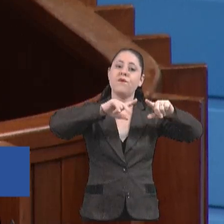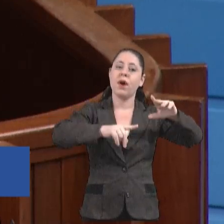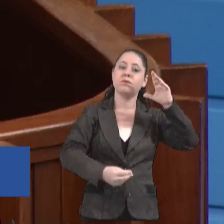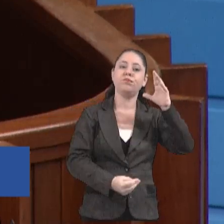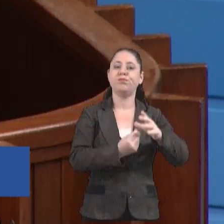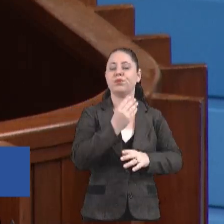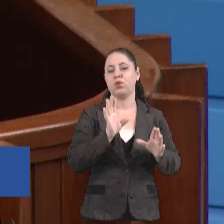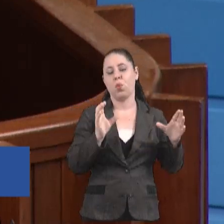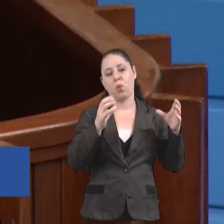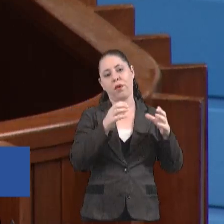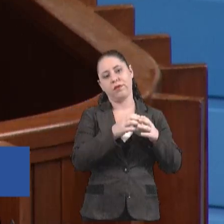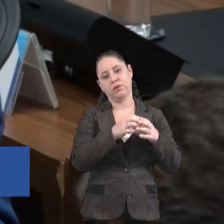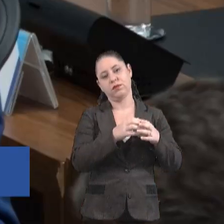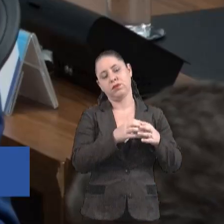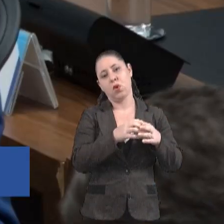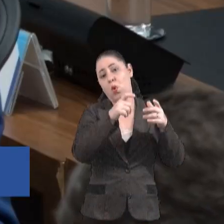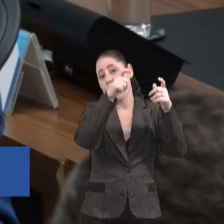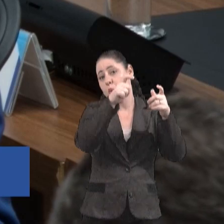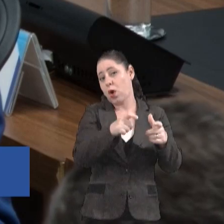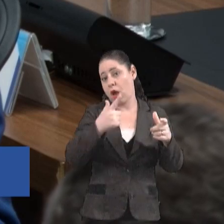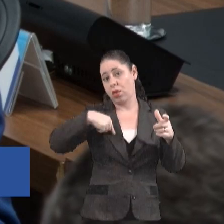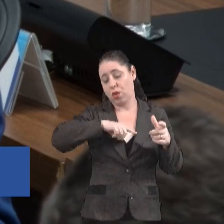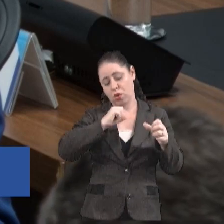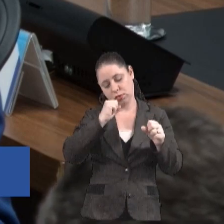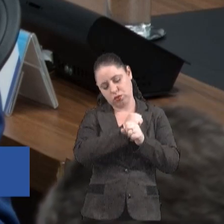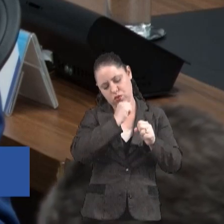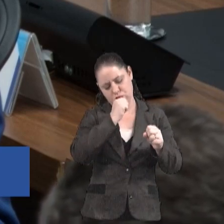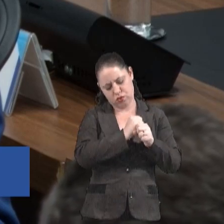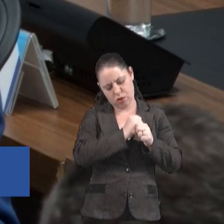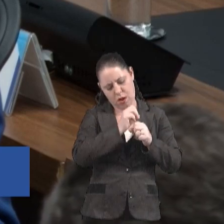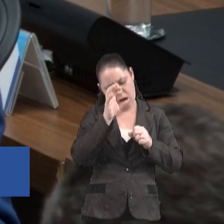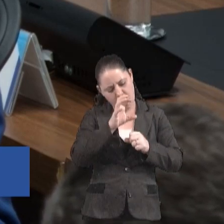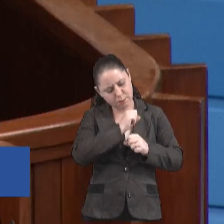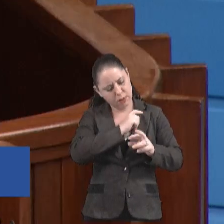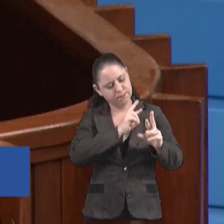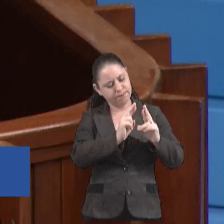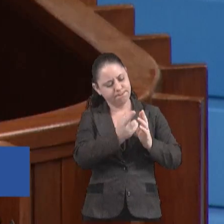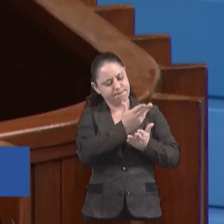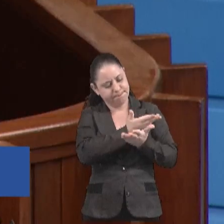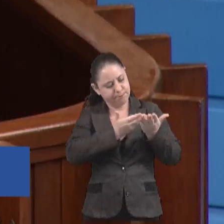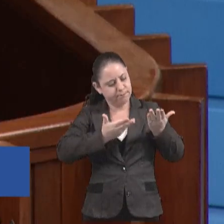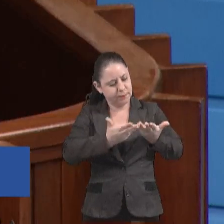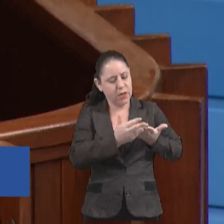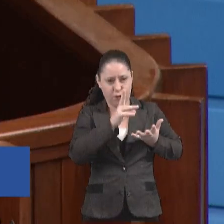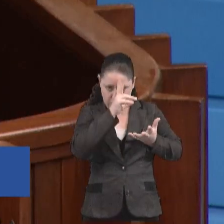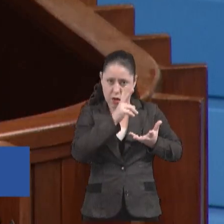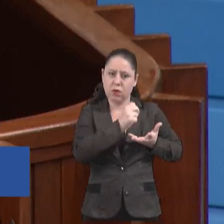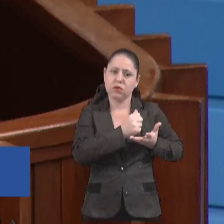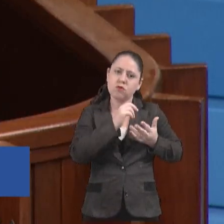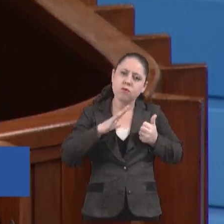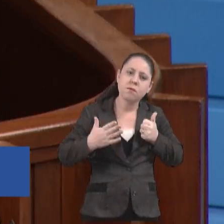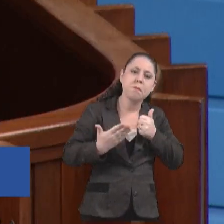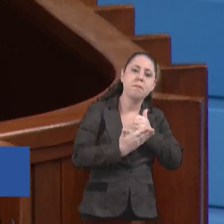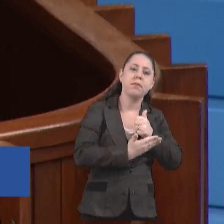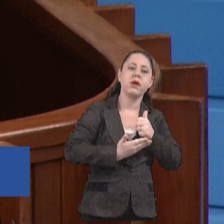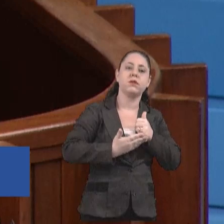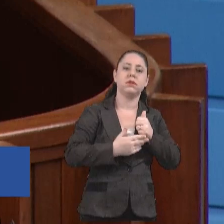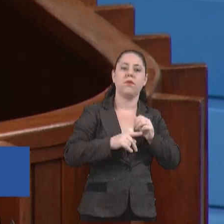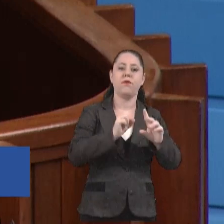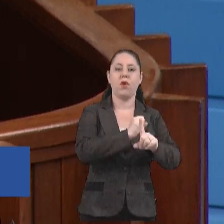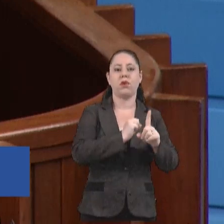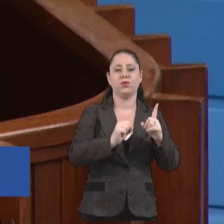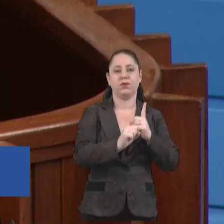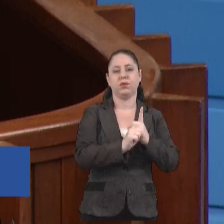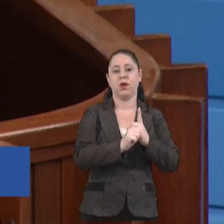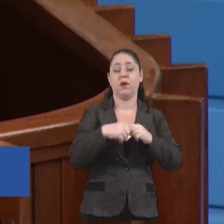uma família, que a família é um lugar onde a gente constrói afetividade, relações, e a gente fortalece esse vínculo de relações